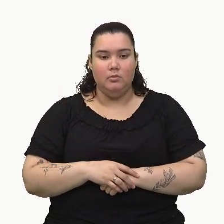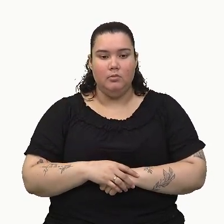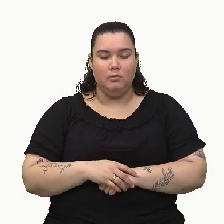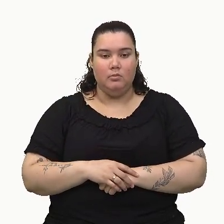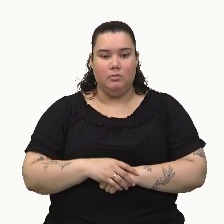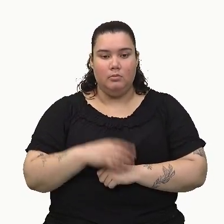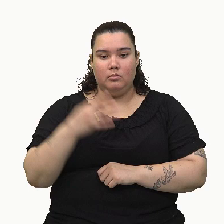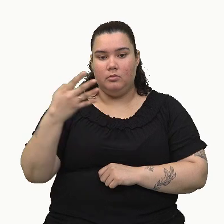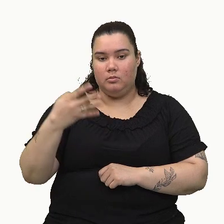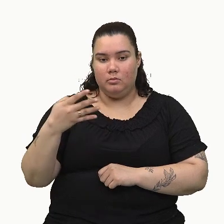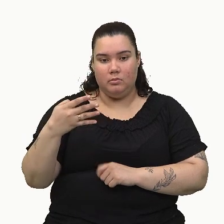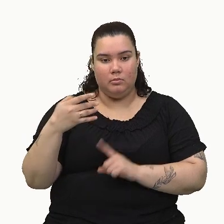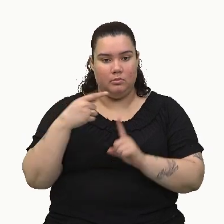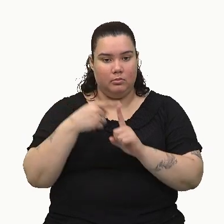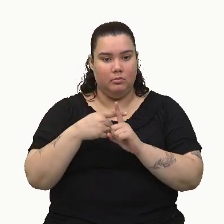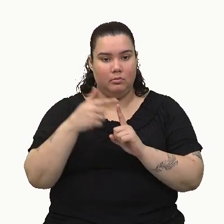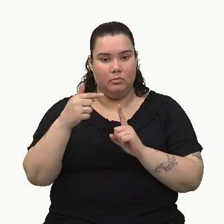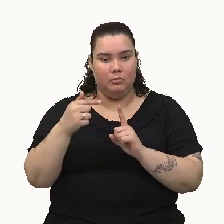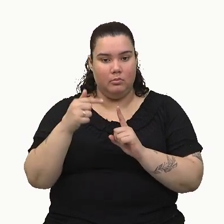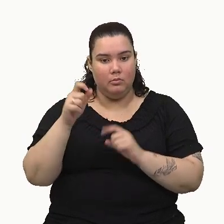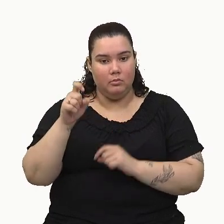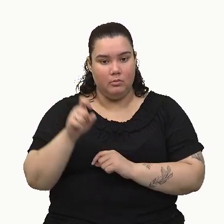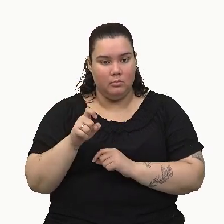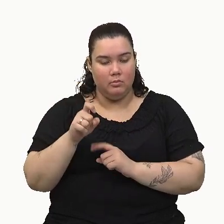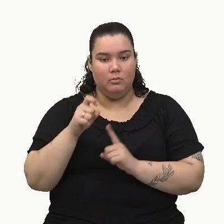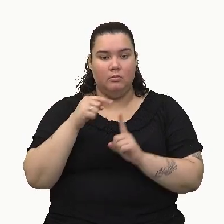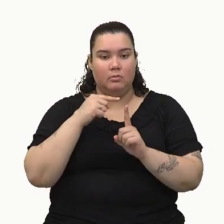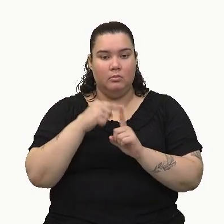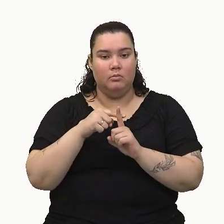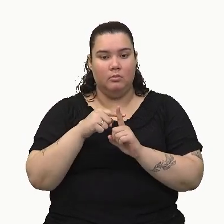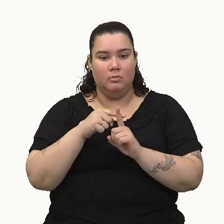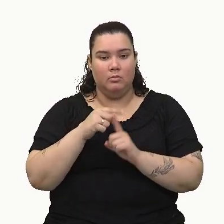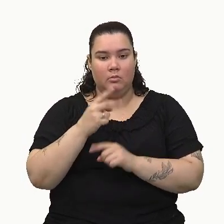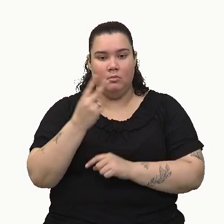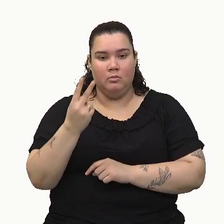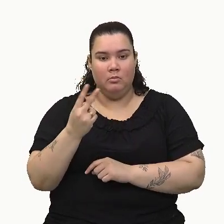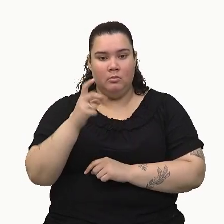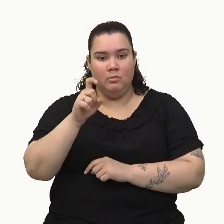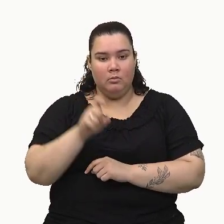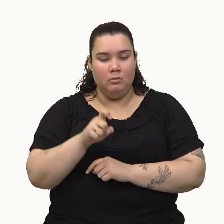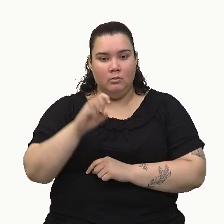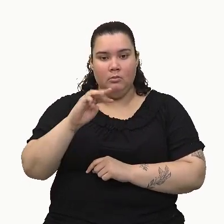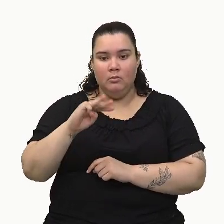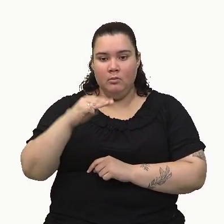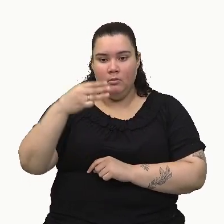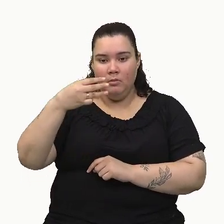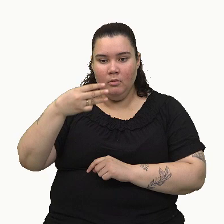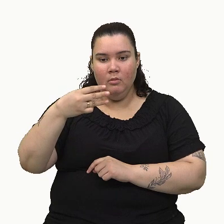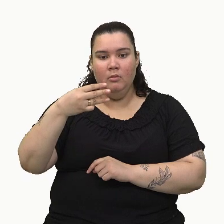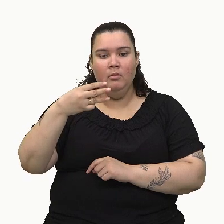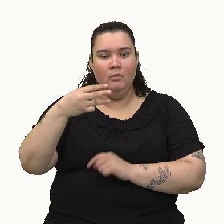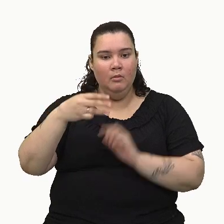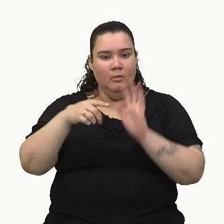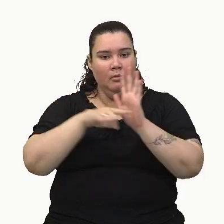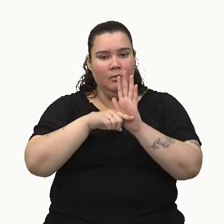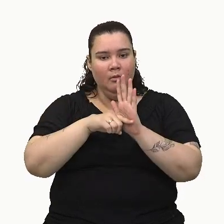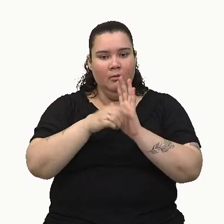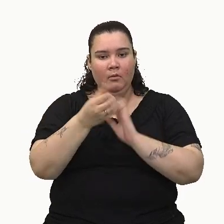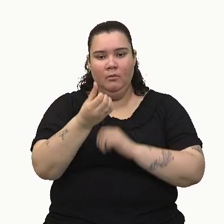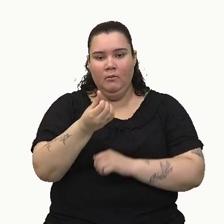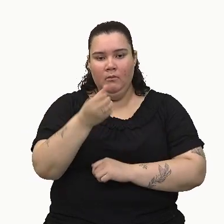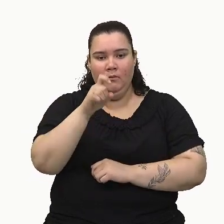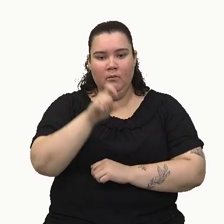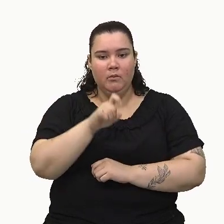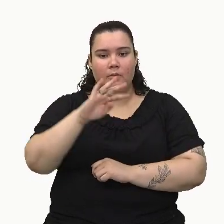4 mais 7x mais 2x ao cubo menos 6x